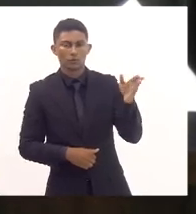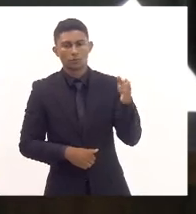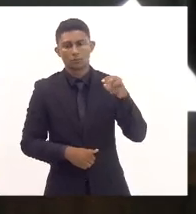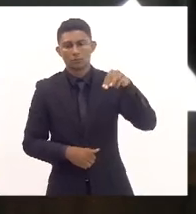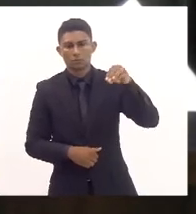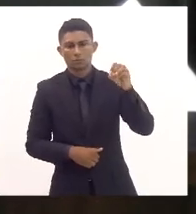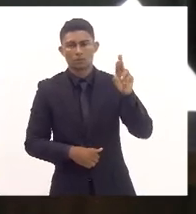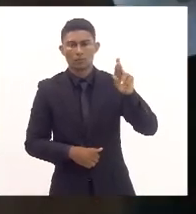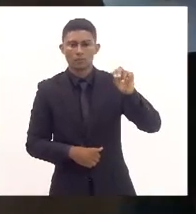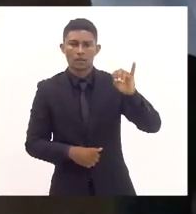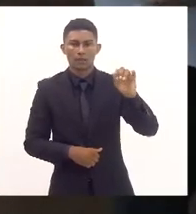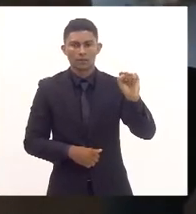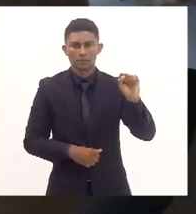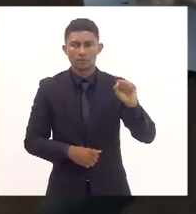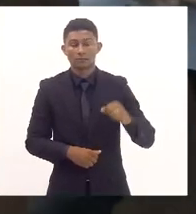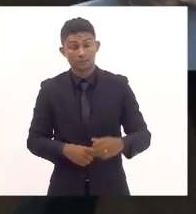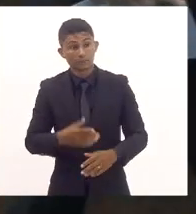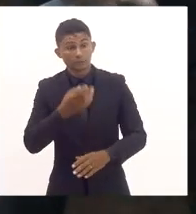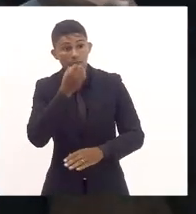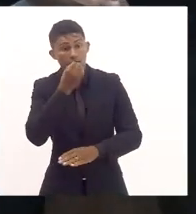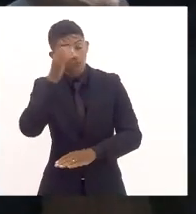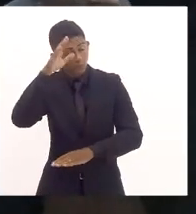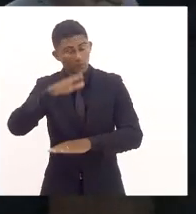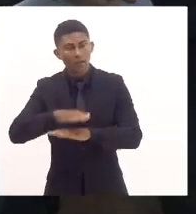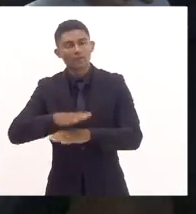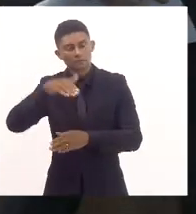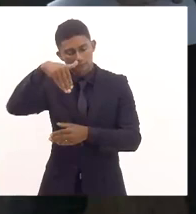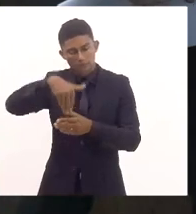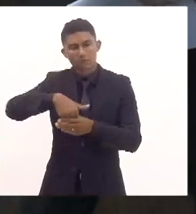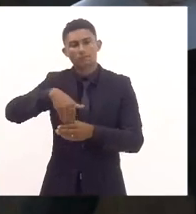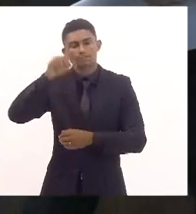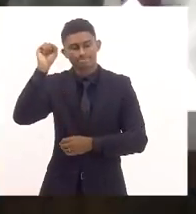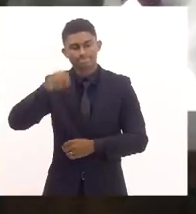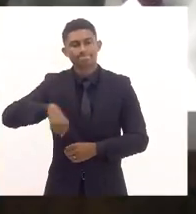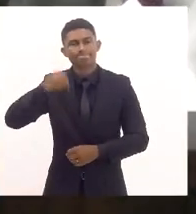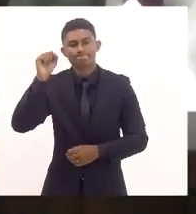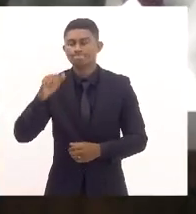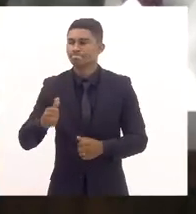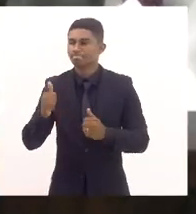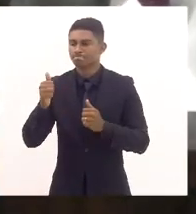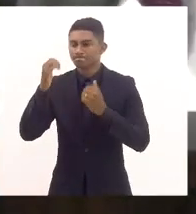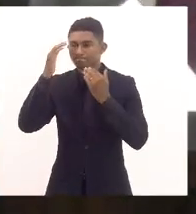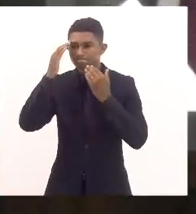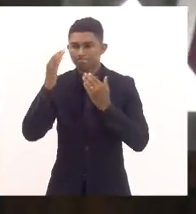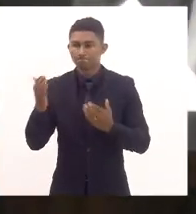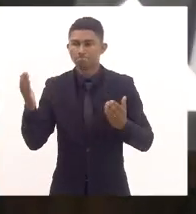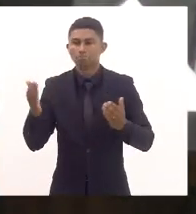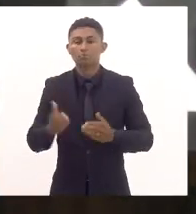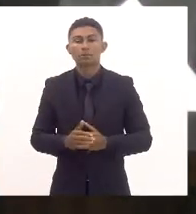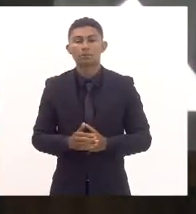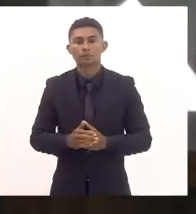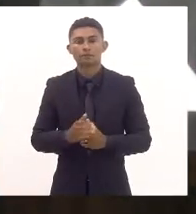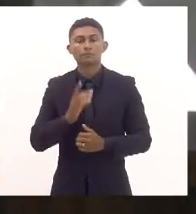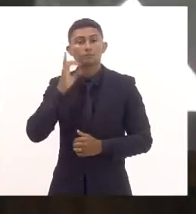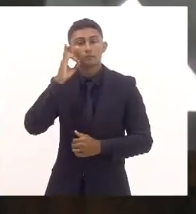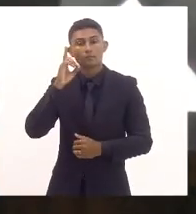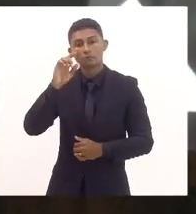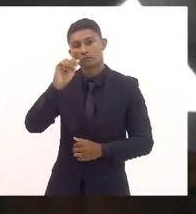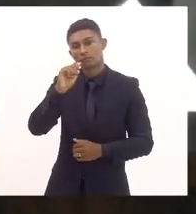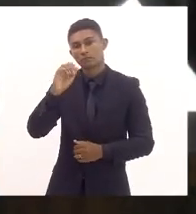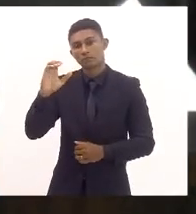Anderson Moraes Boa tarde Boa tarde Presidente Obrigada Deputado André